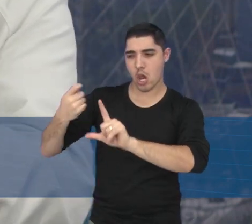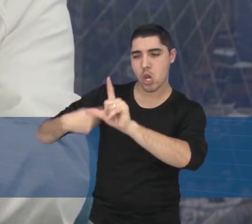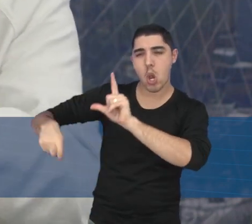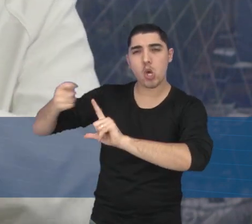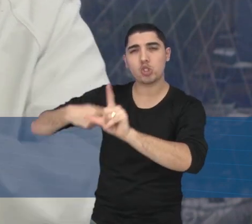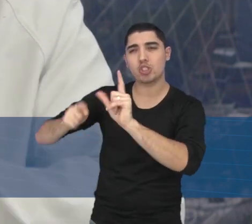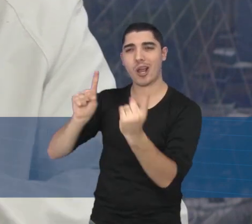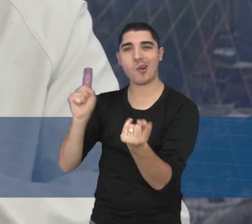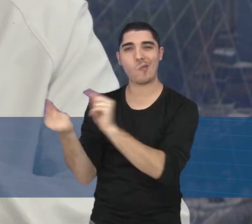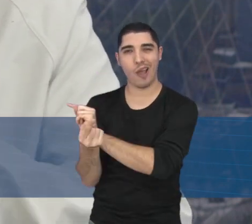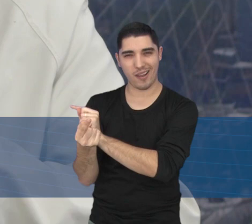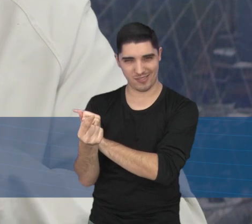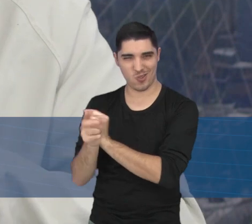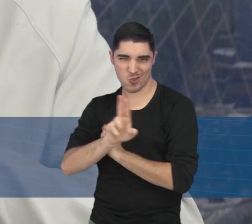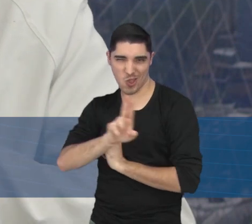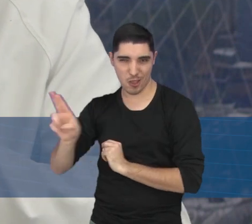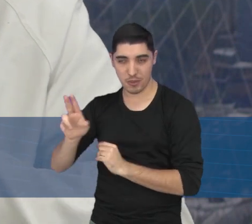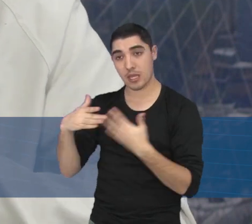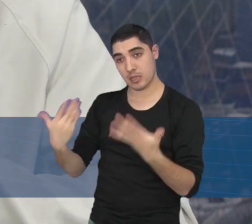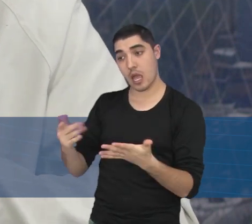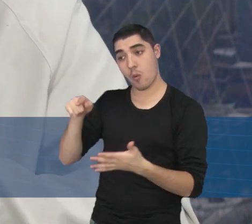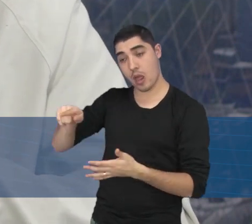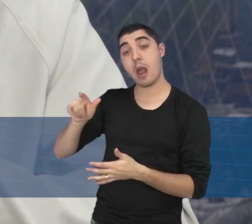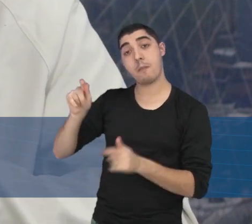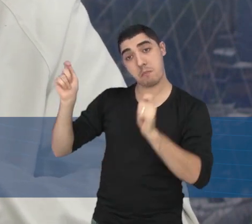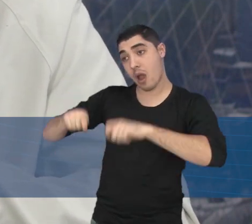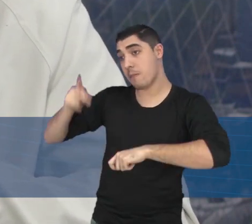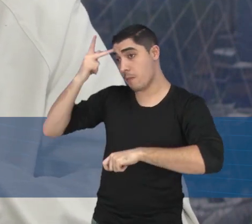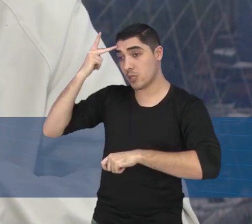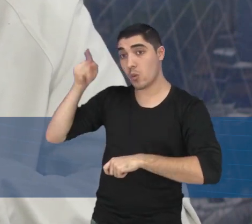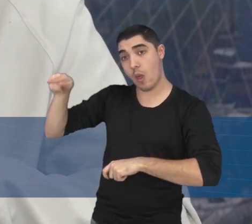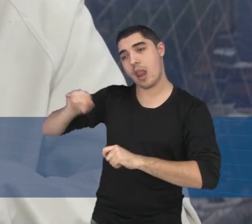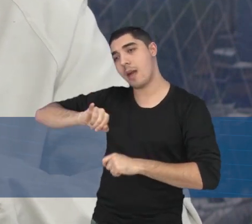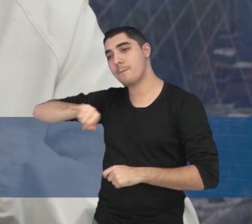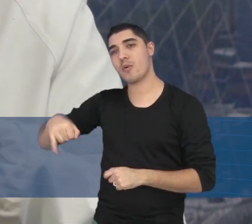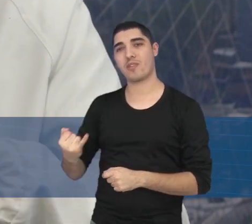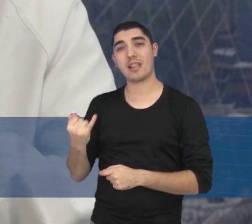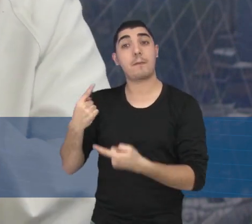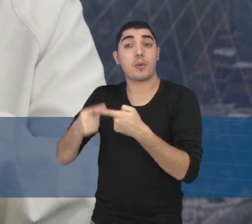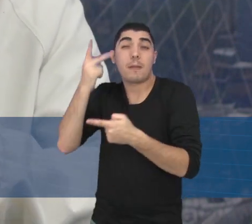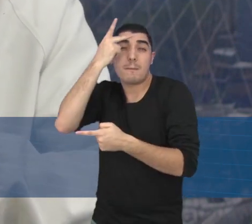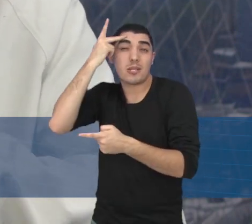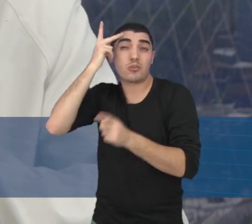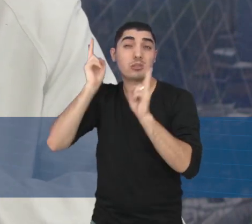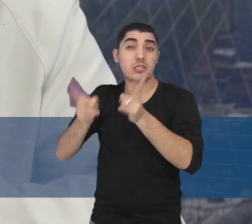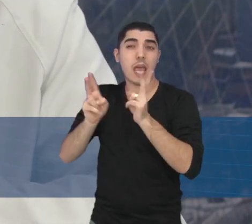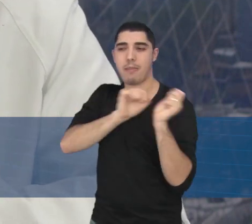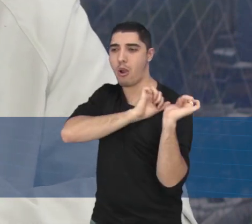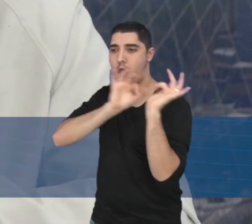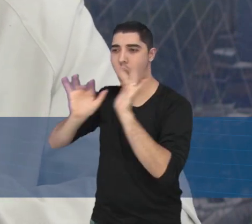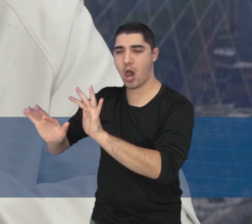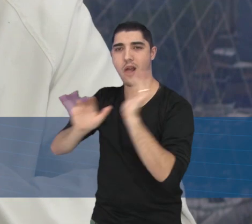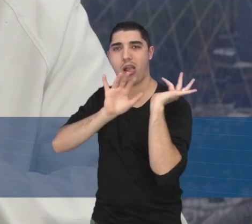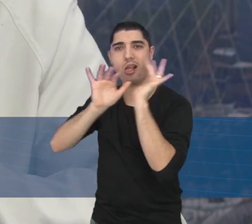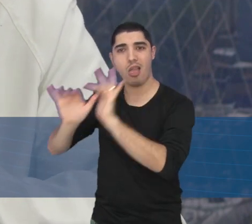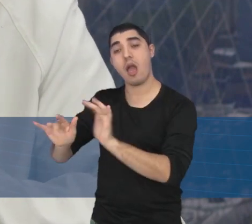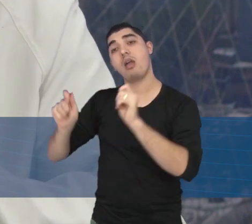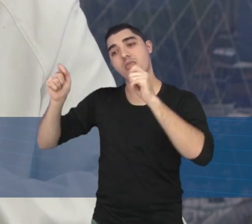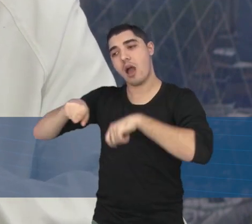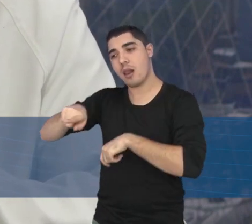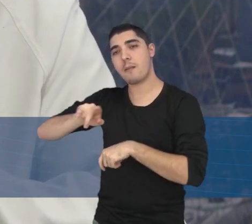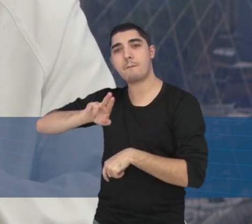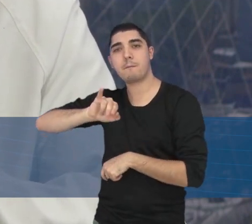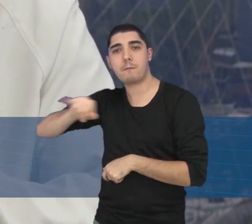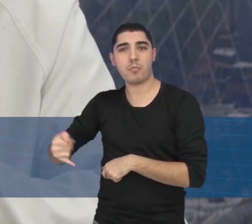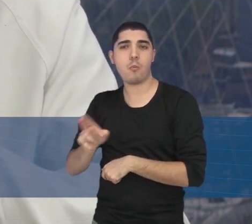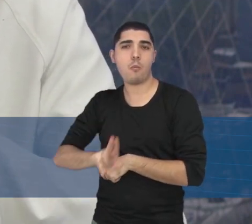ele é responsável de pegar o celular de volta para dar um fim adequado. E também, obviamente, a área de